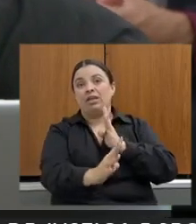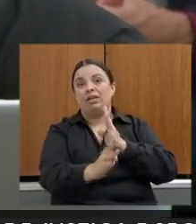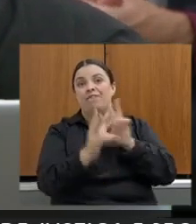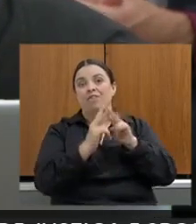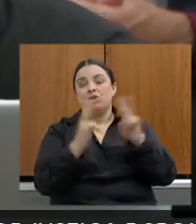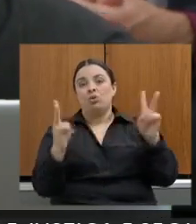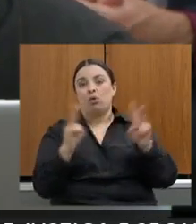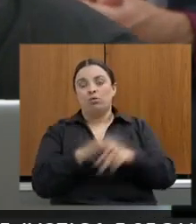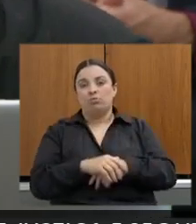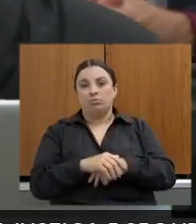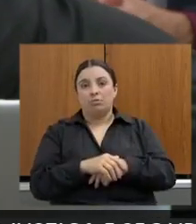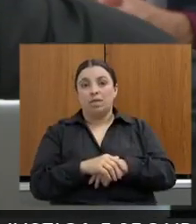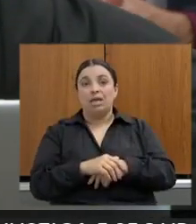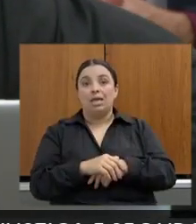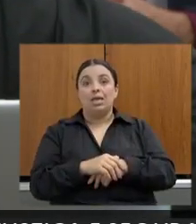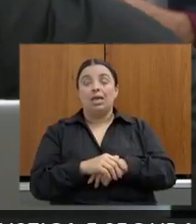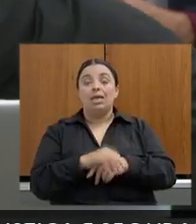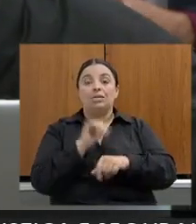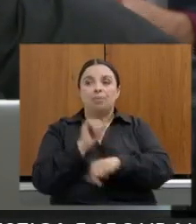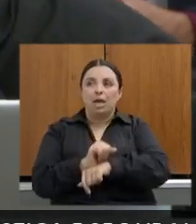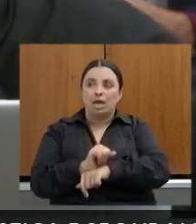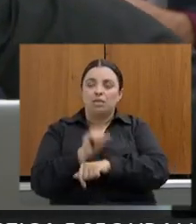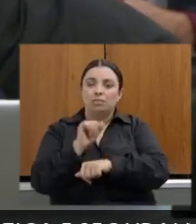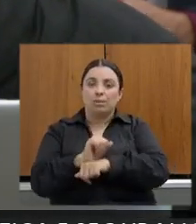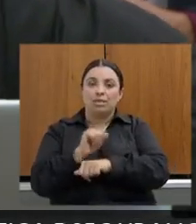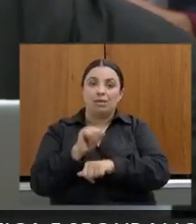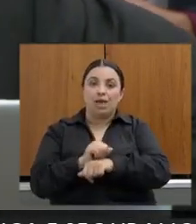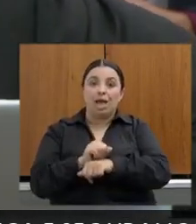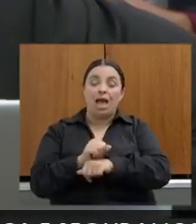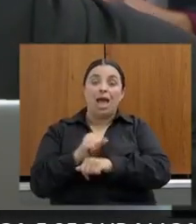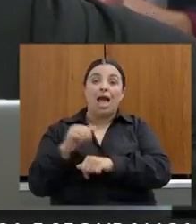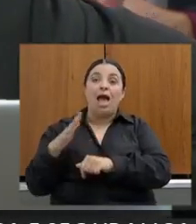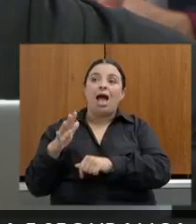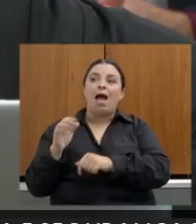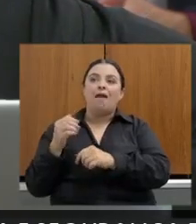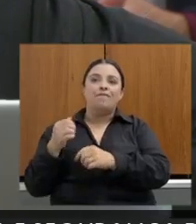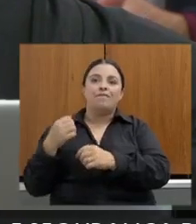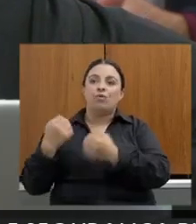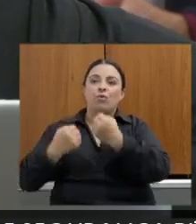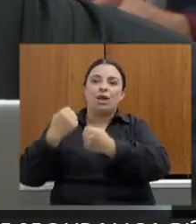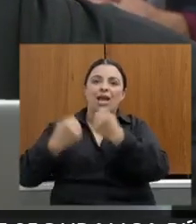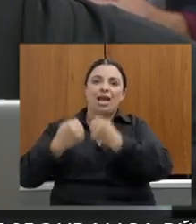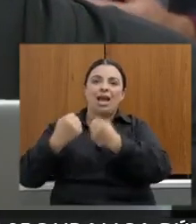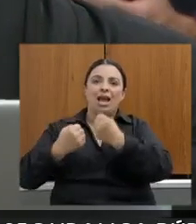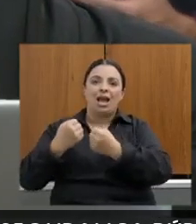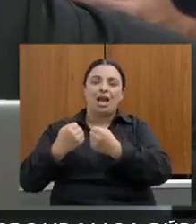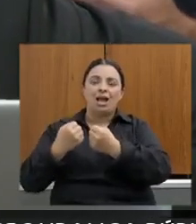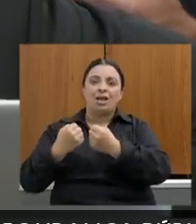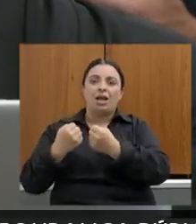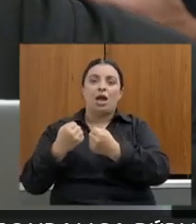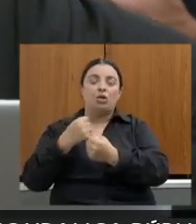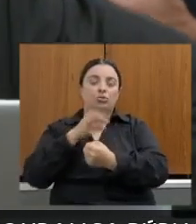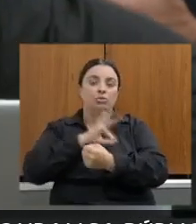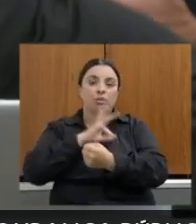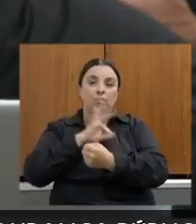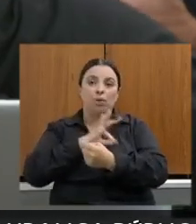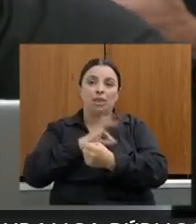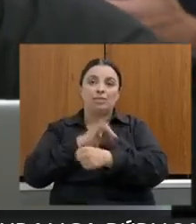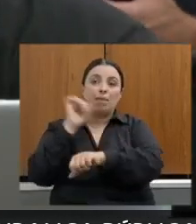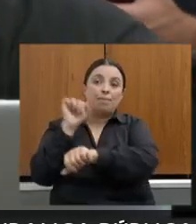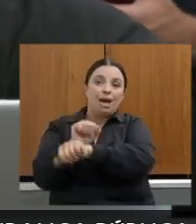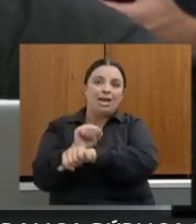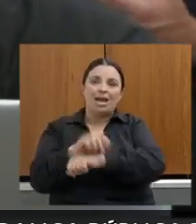ser tirada da rua ela deixa de estar patrulhando o doutor sabe esse uma viatura fica 12 horas sem patrulhado eu tô saber